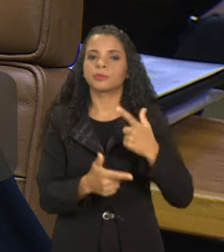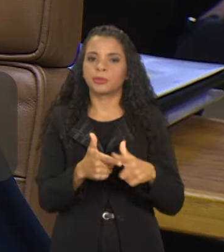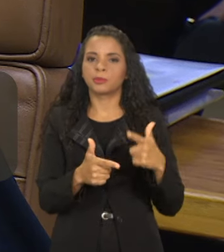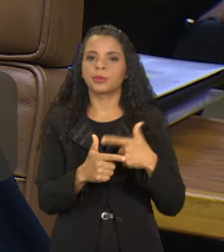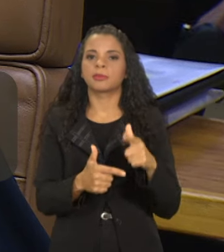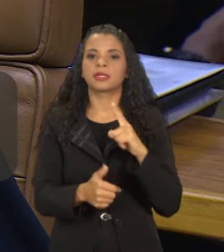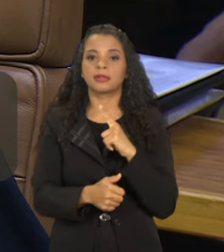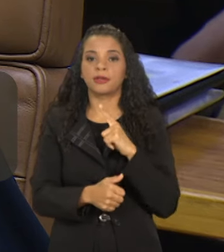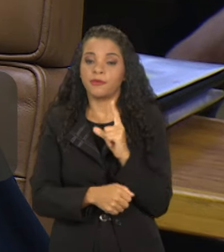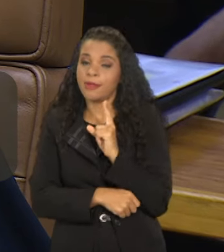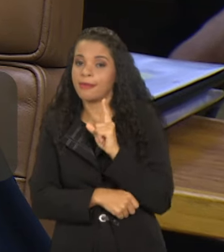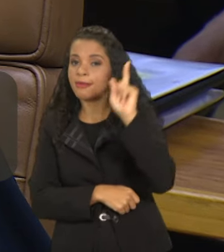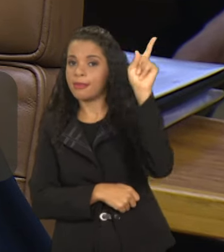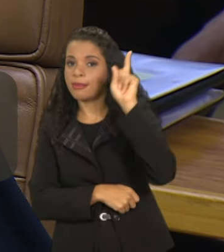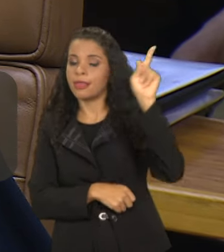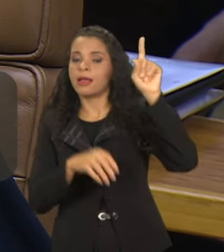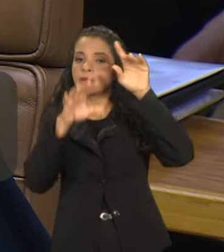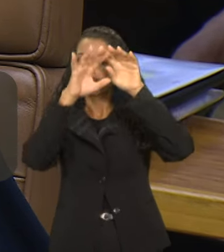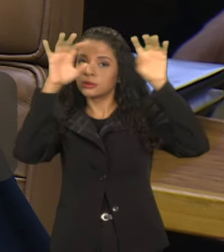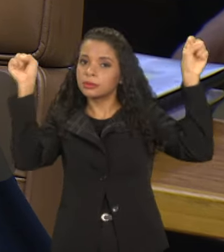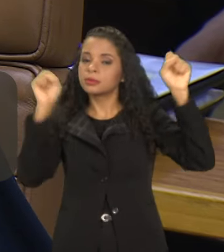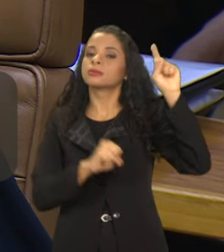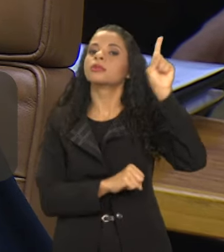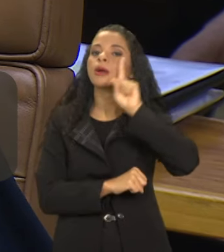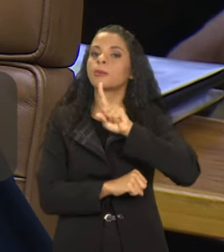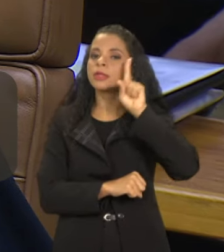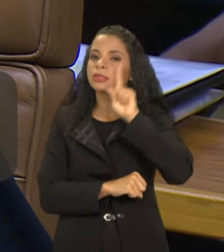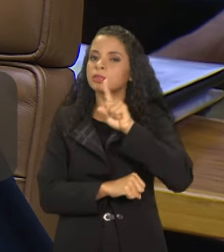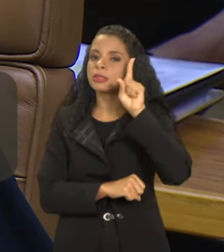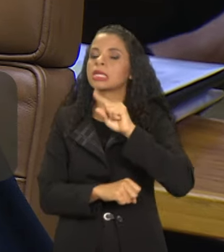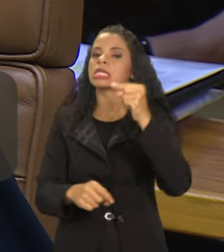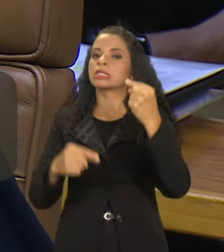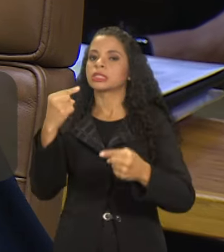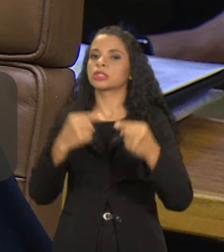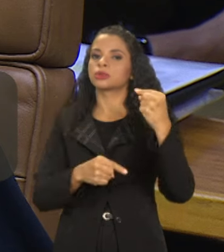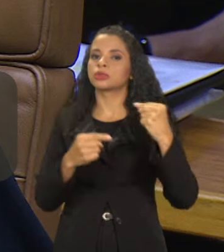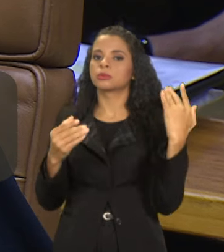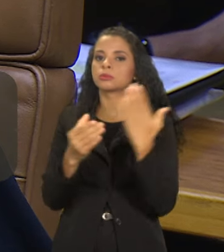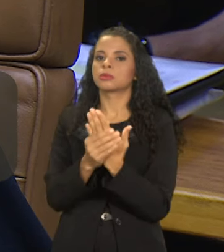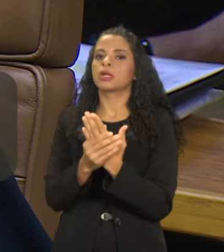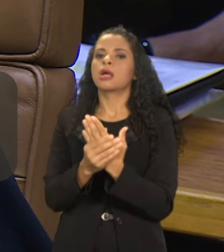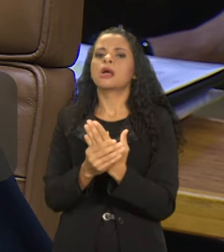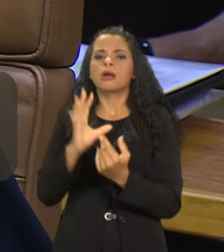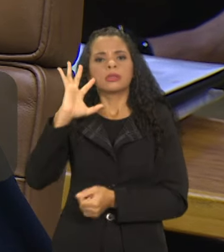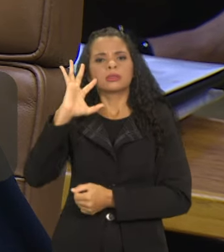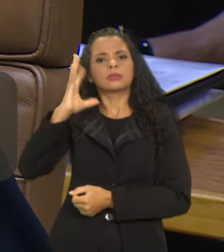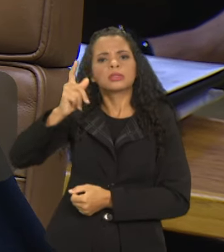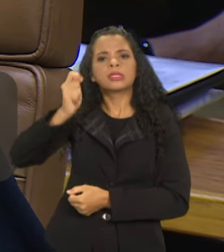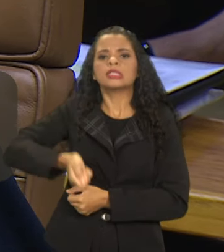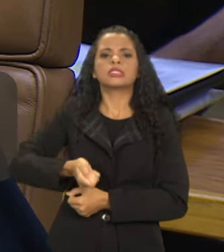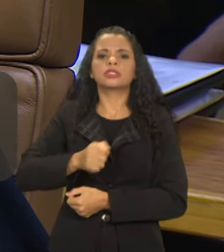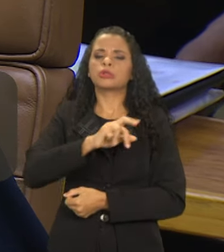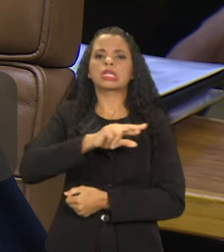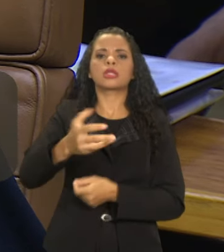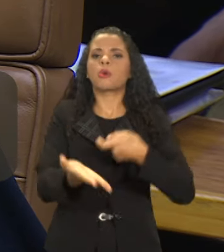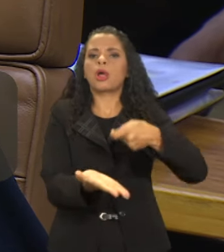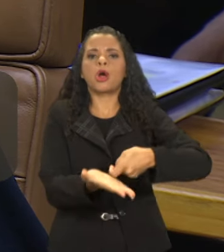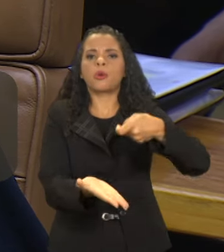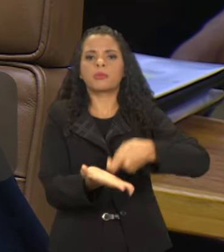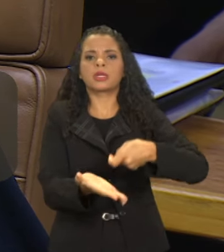Corte norte-americana, em precedente que também abordou questão semelhante, decidiu pela não obrigatoriedade da vacinação para empregados em